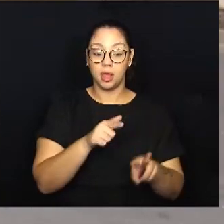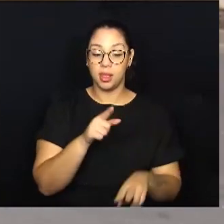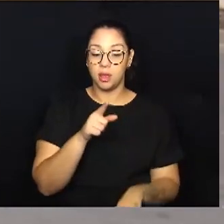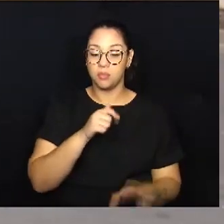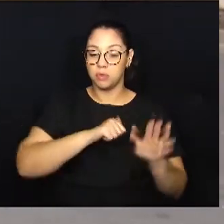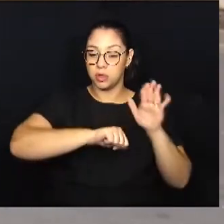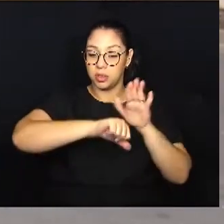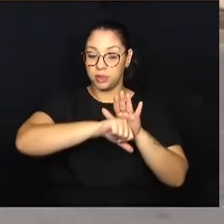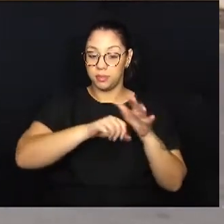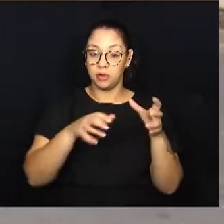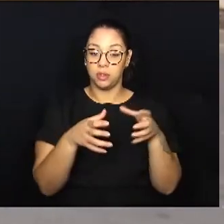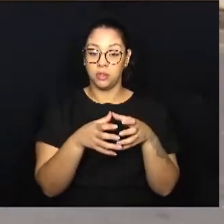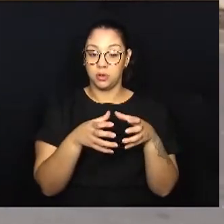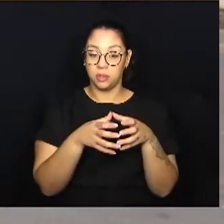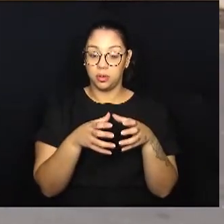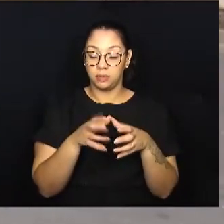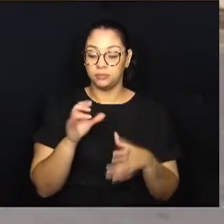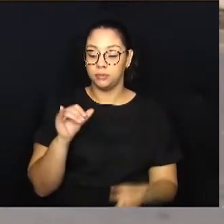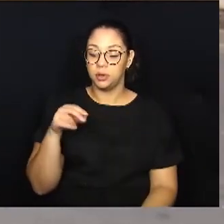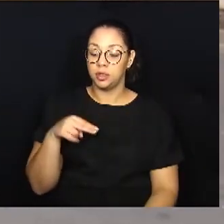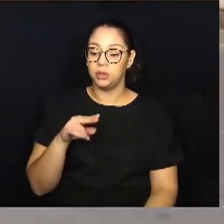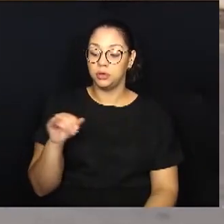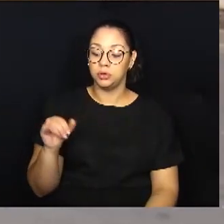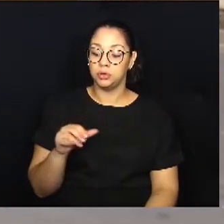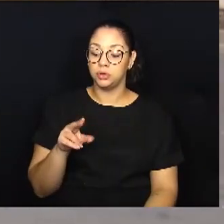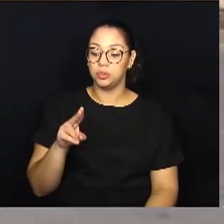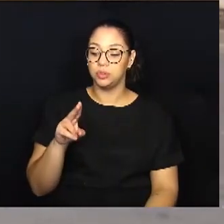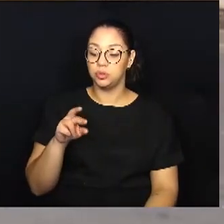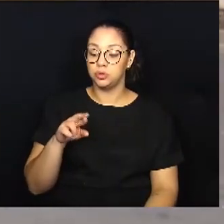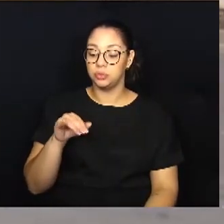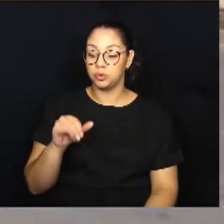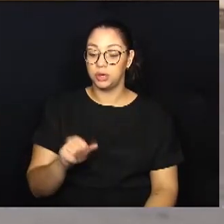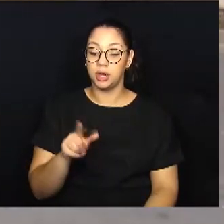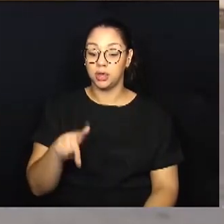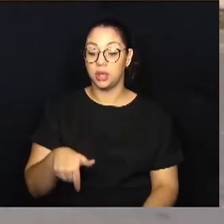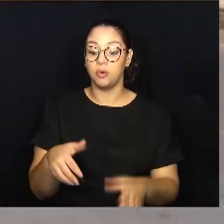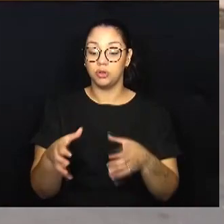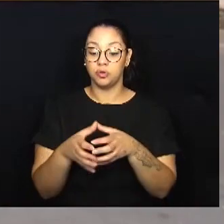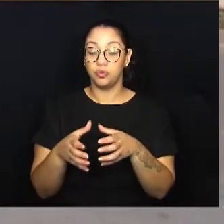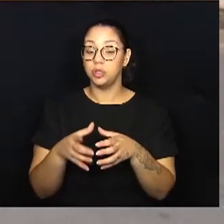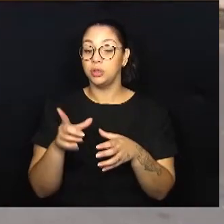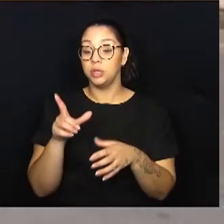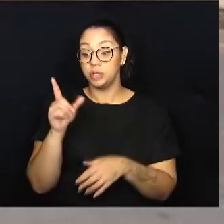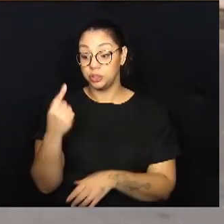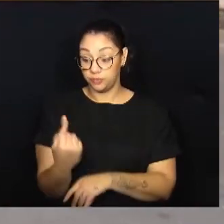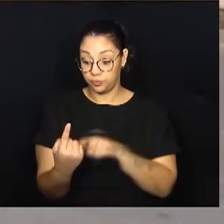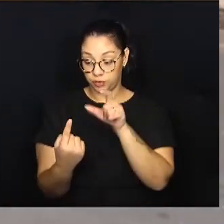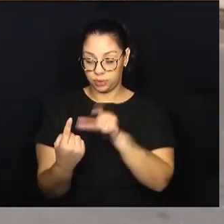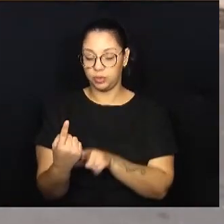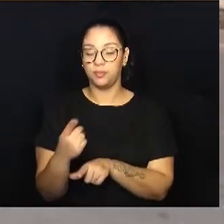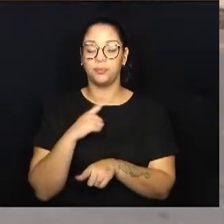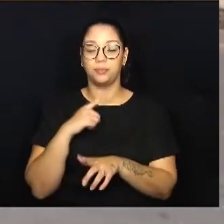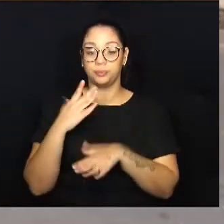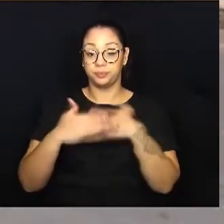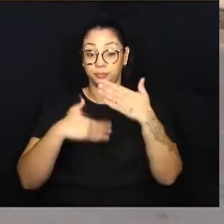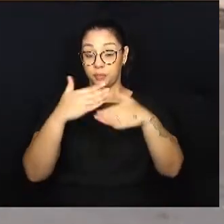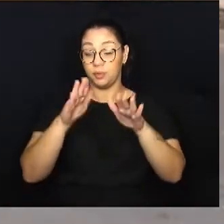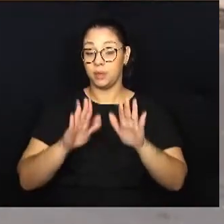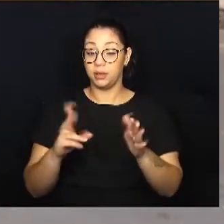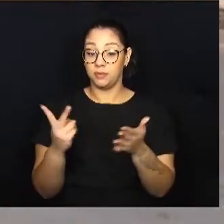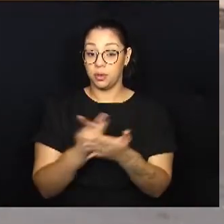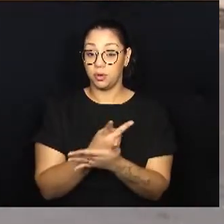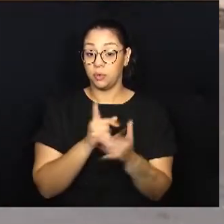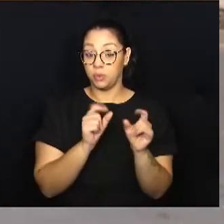já a injúria contra o indivíduo. E apesar deste avanço, ainda há muito que acontecer para